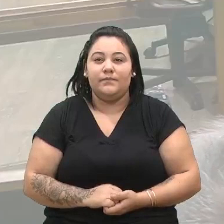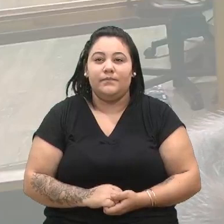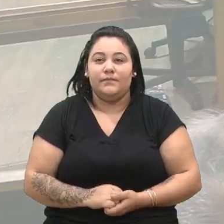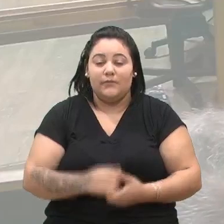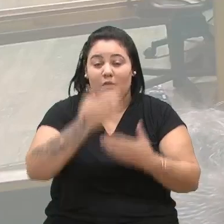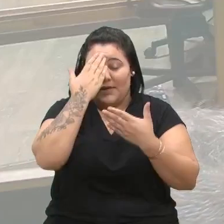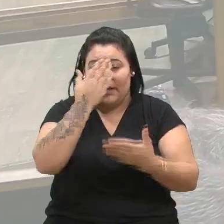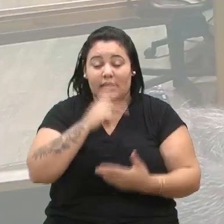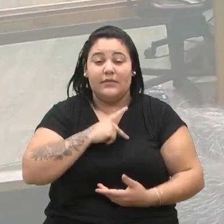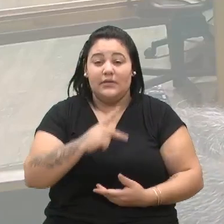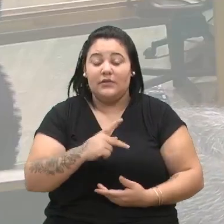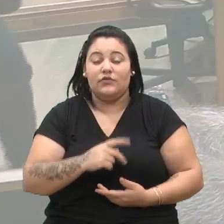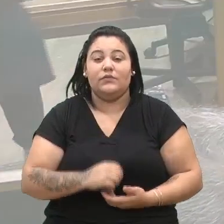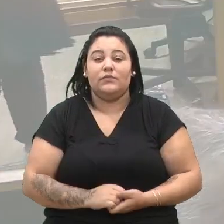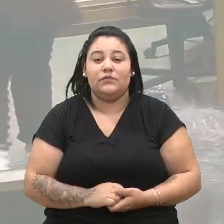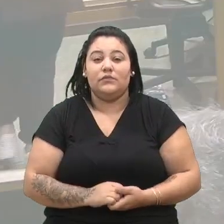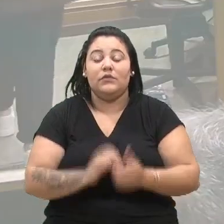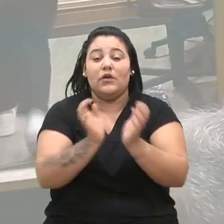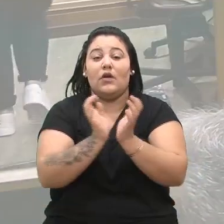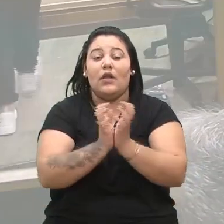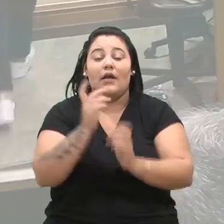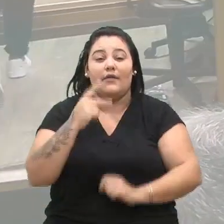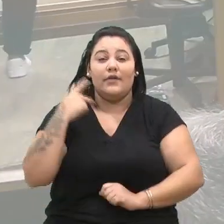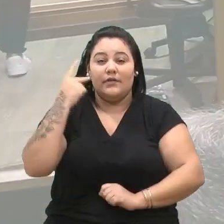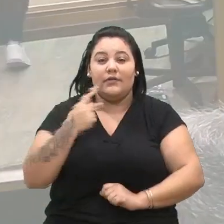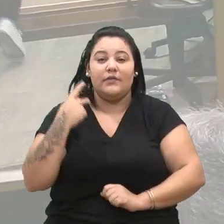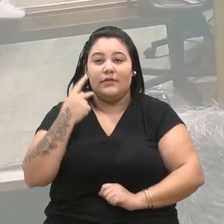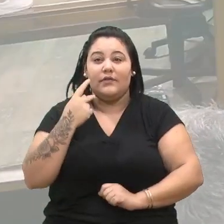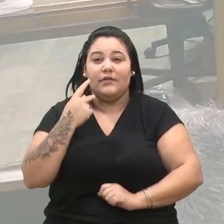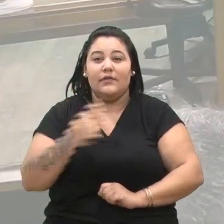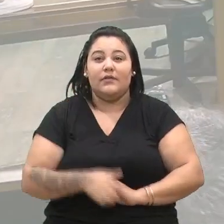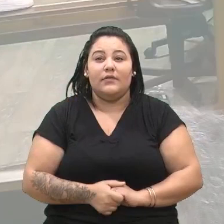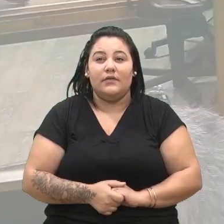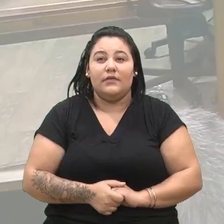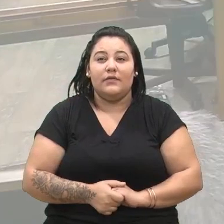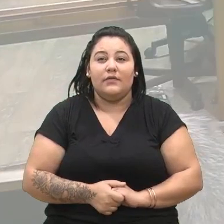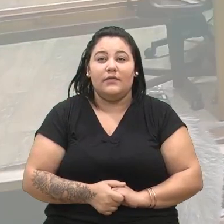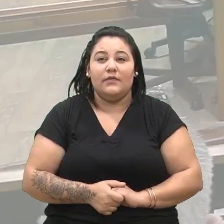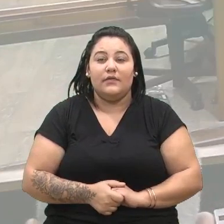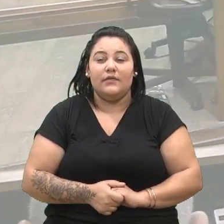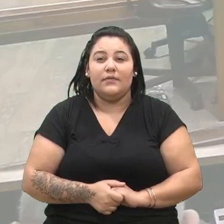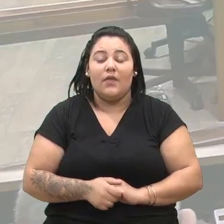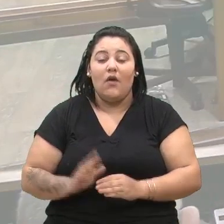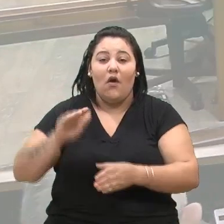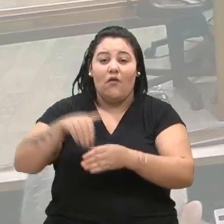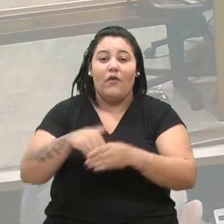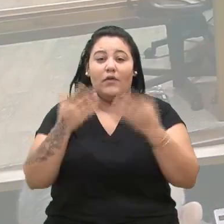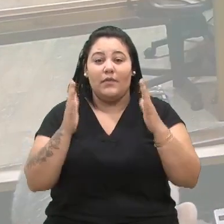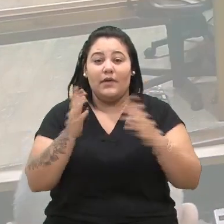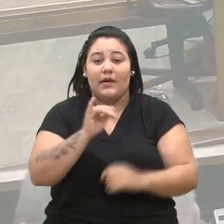Obrigado, senhora presidente, colegas vereadores e vereadoras. Um voto de congratulações ao